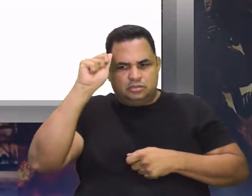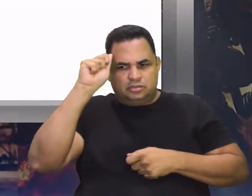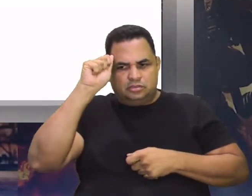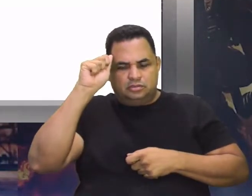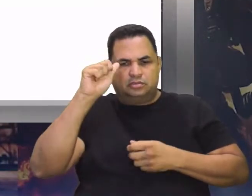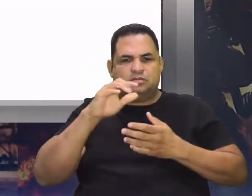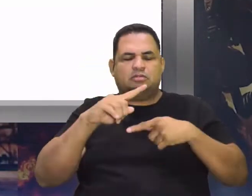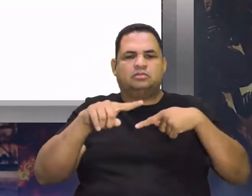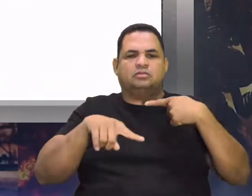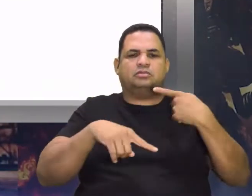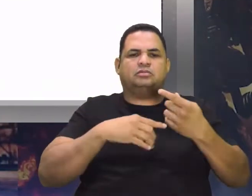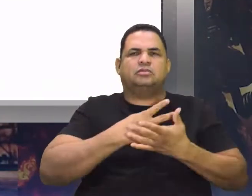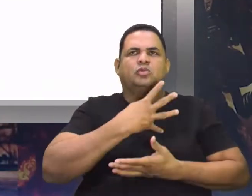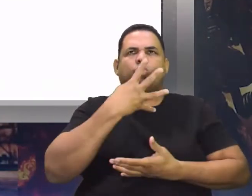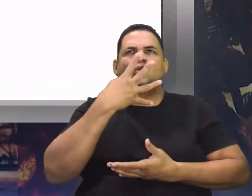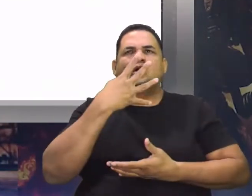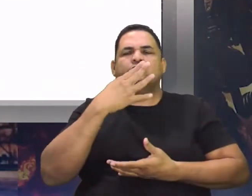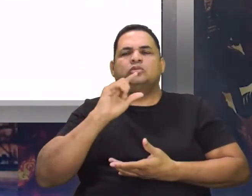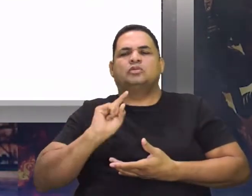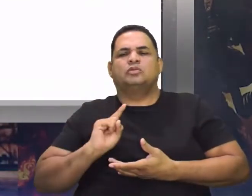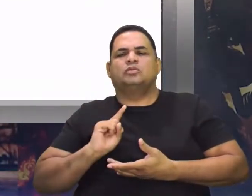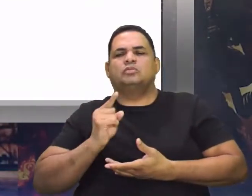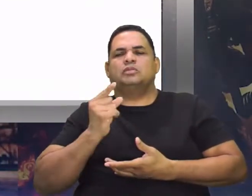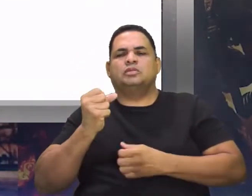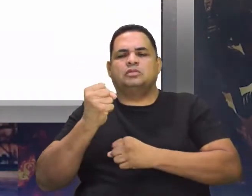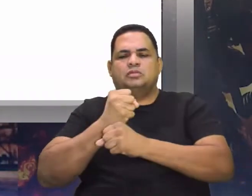teria pouco mais de 4.000 anos.